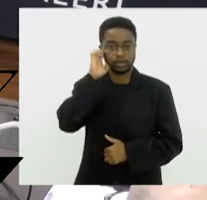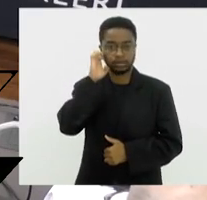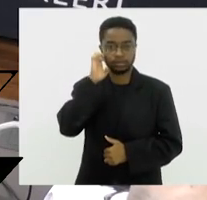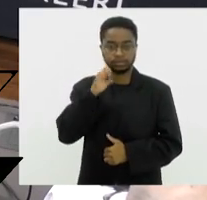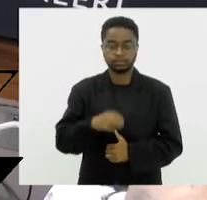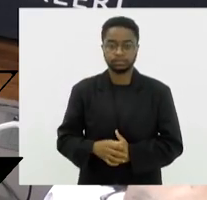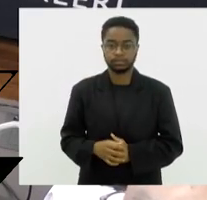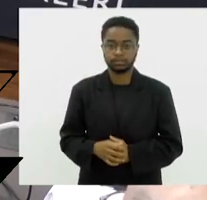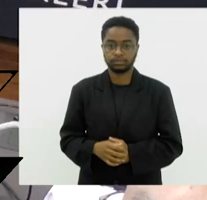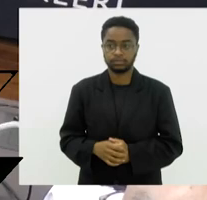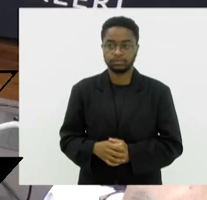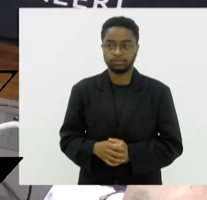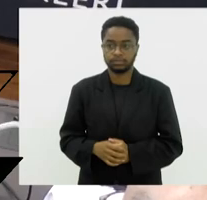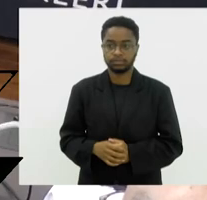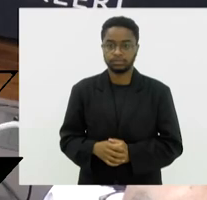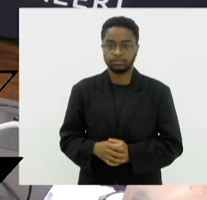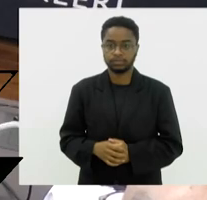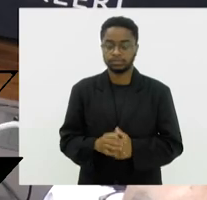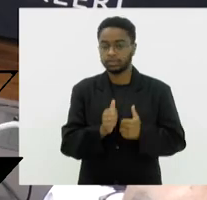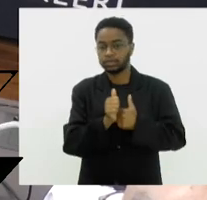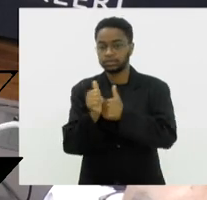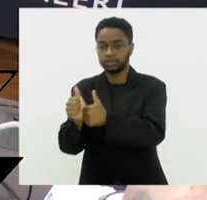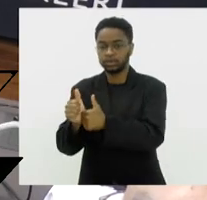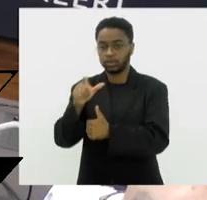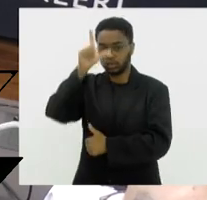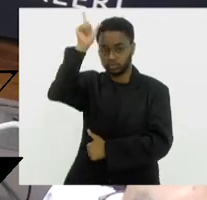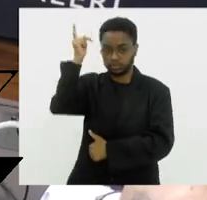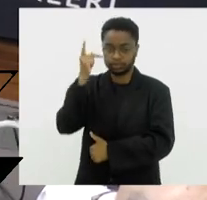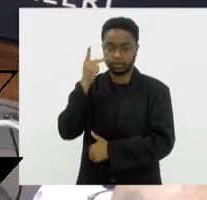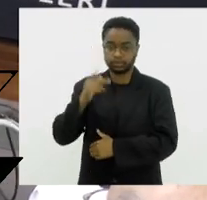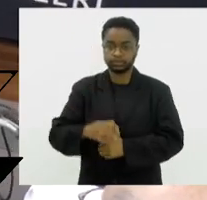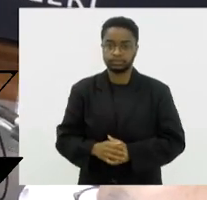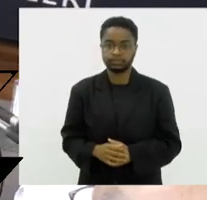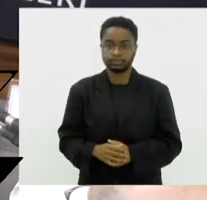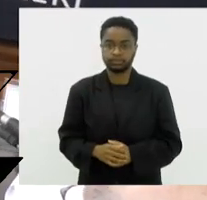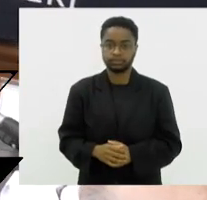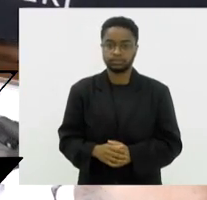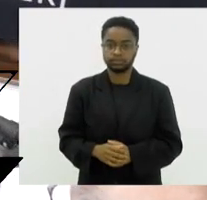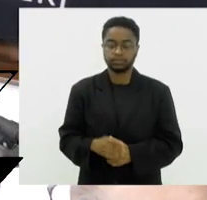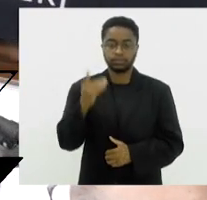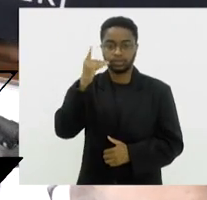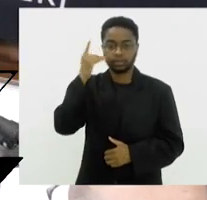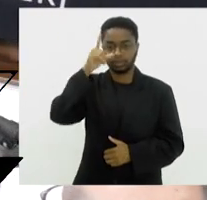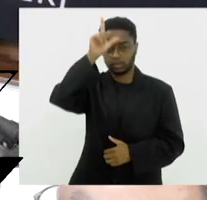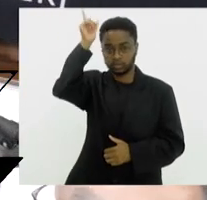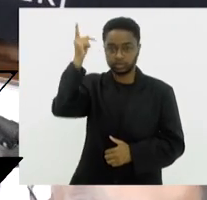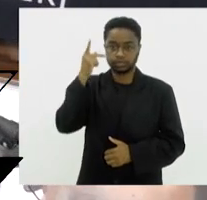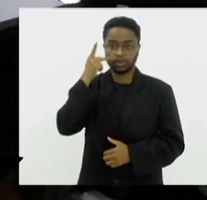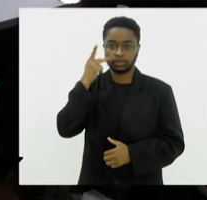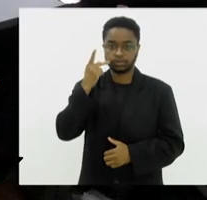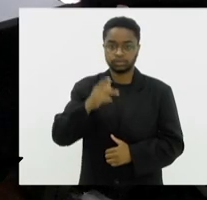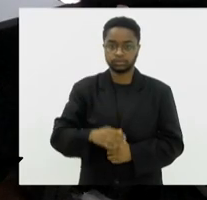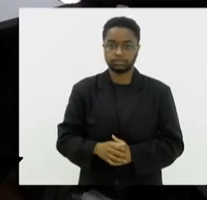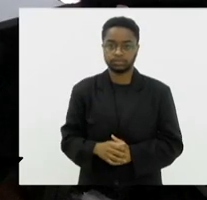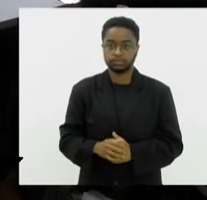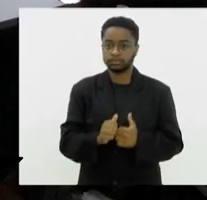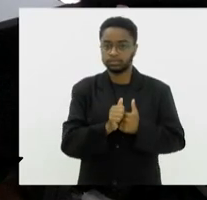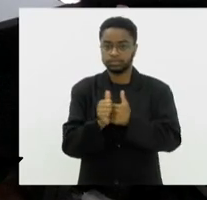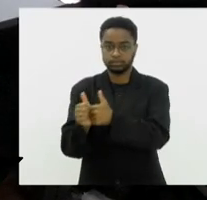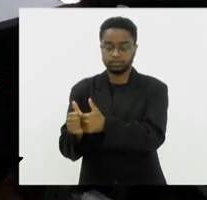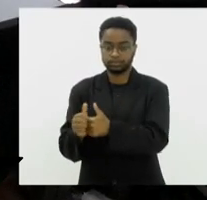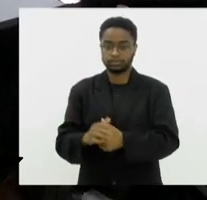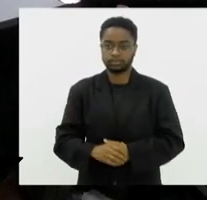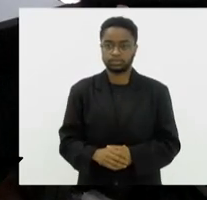Takimoto? Pela inconstitucionalidade, seguindo o deputado Luiz Paulo. Como vota o deputado Luiz Paulo? É inconstitucionalidade, já está... Pura.